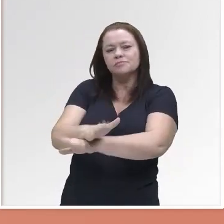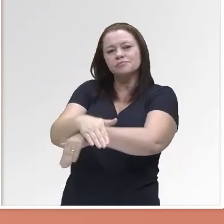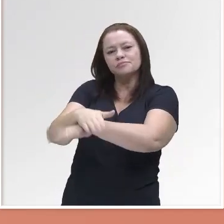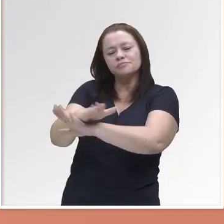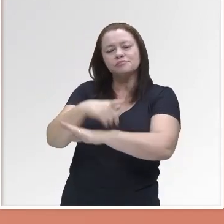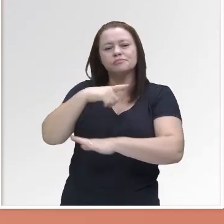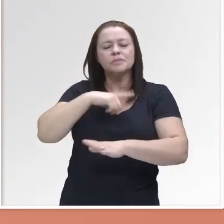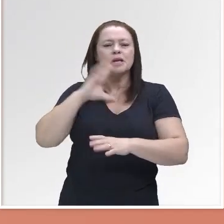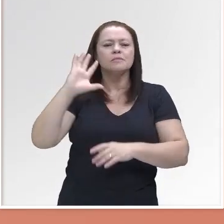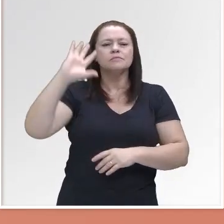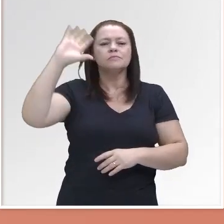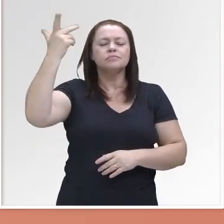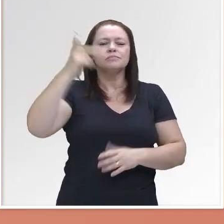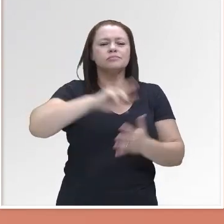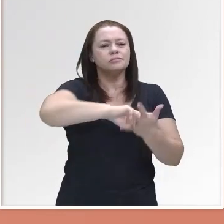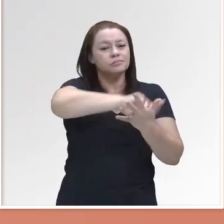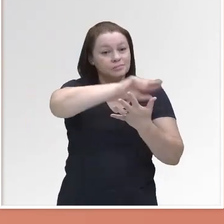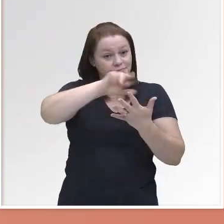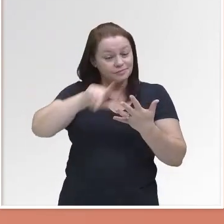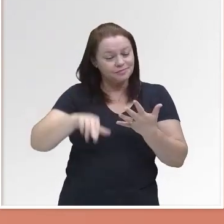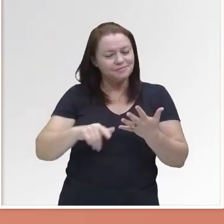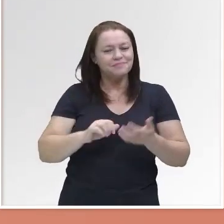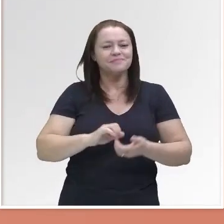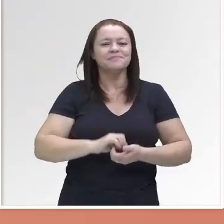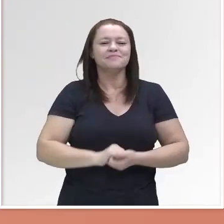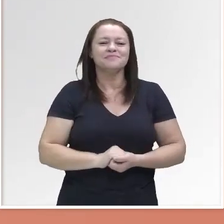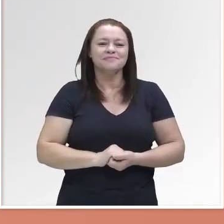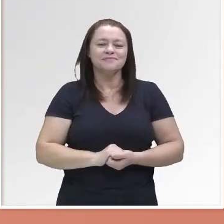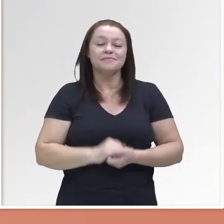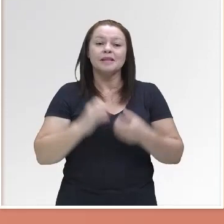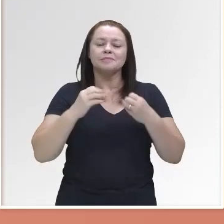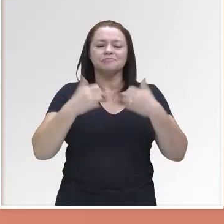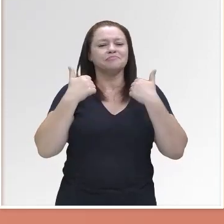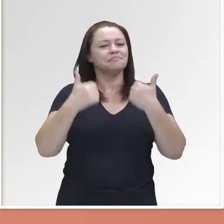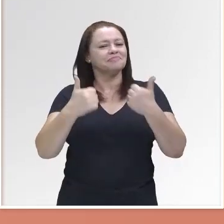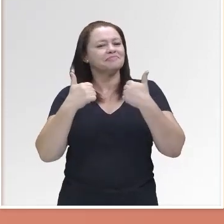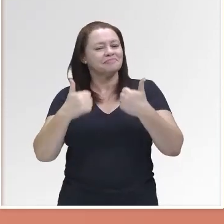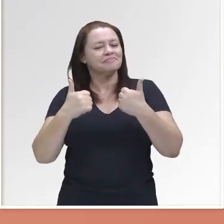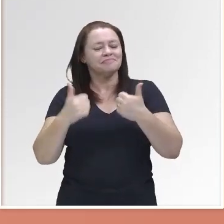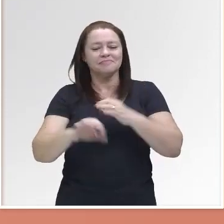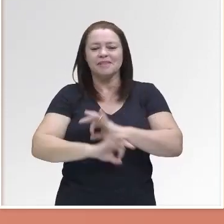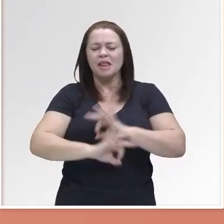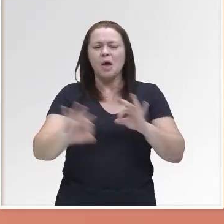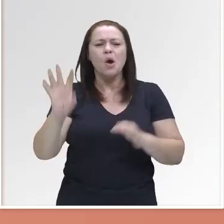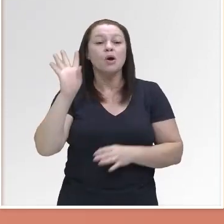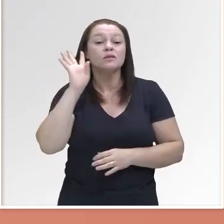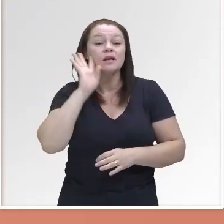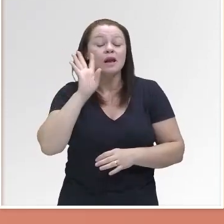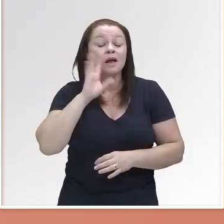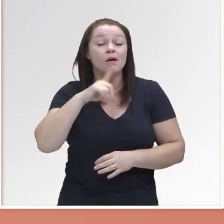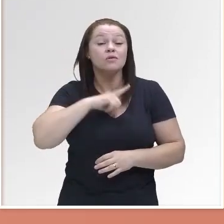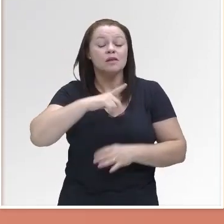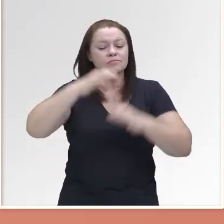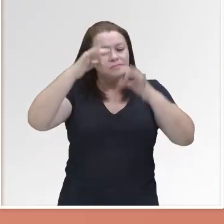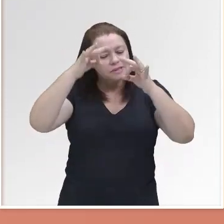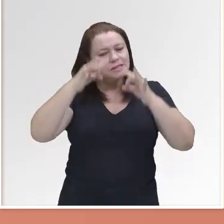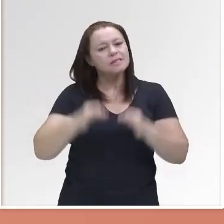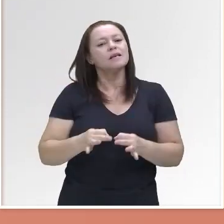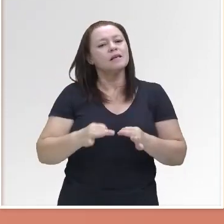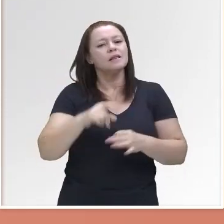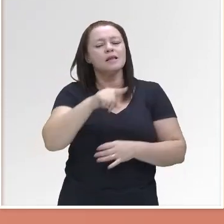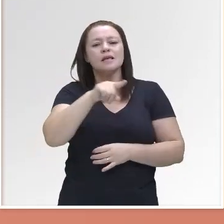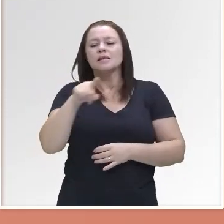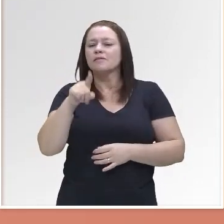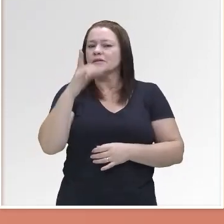vários fatos. Muito bem, gente. Olha, muito legal. Eu tenho certeza que vocês, não